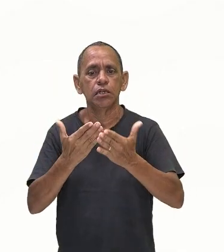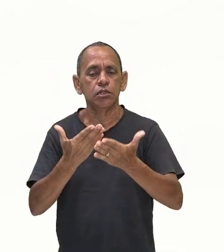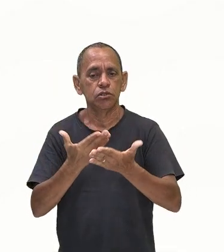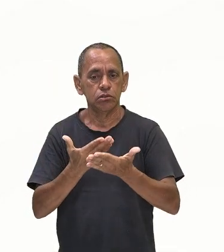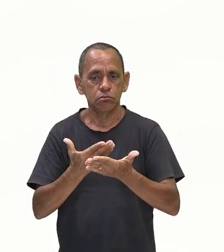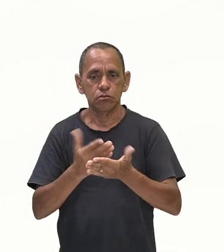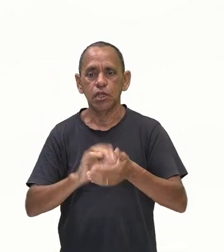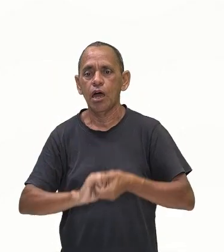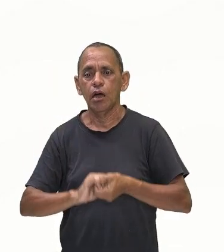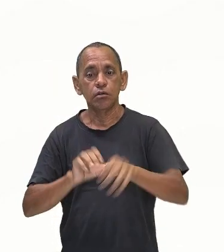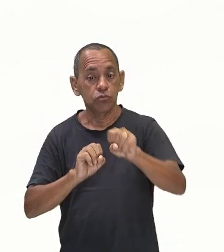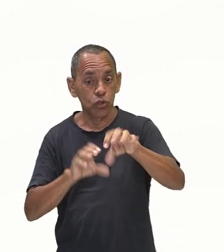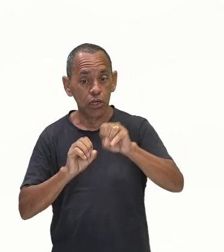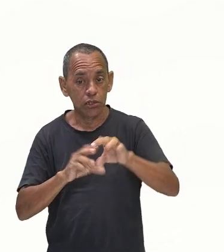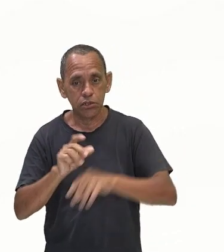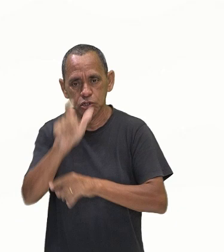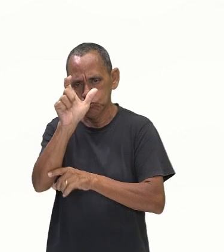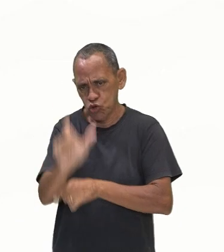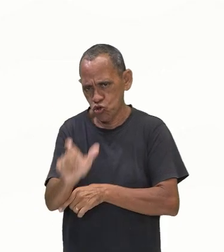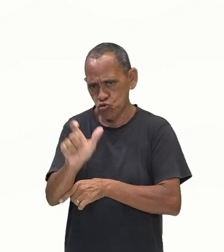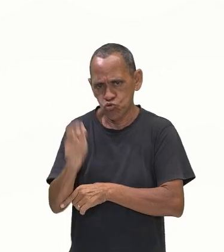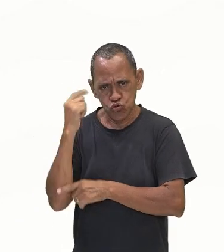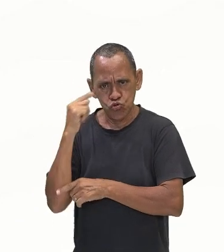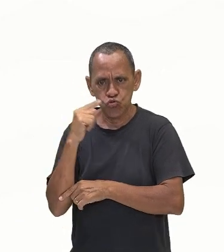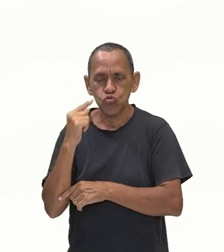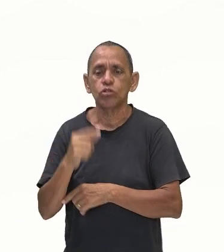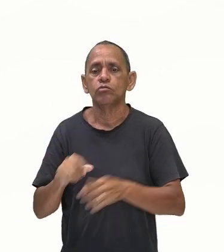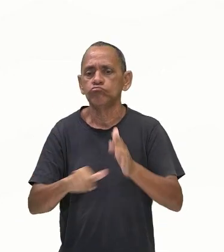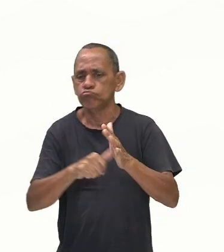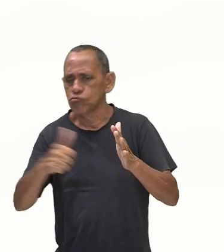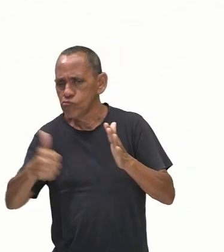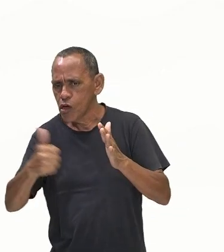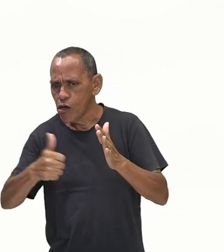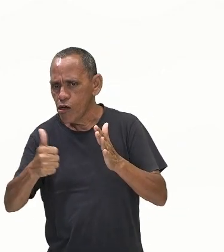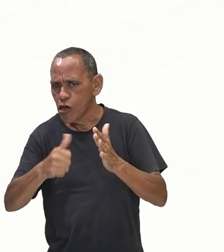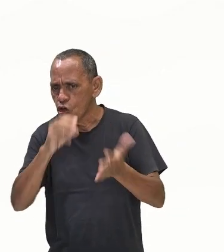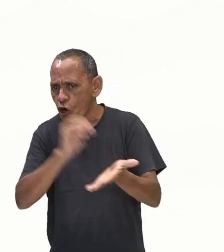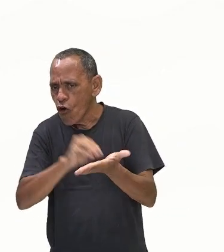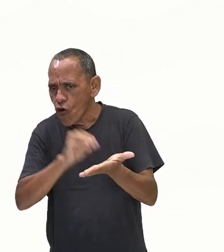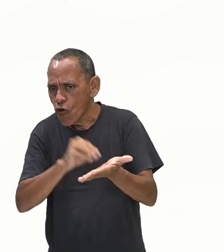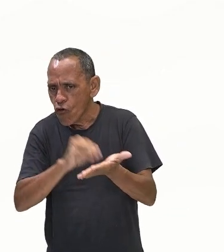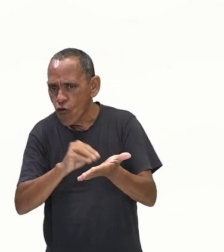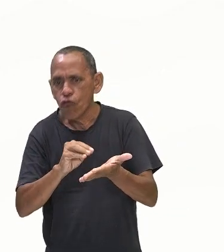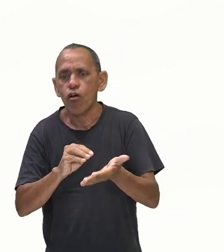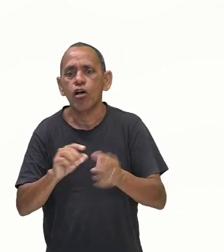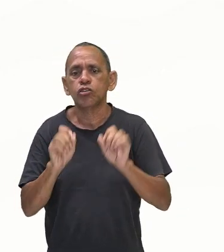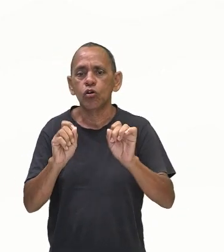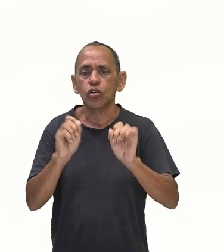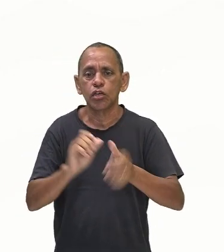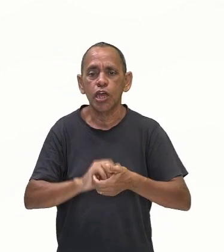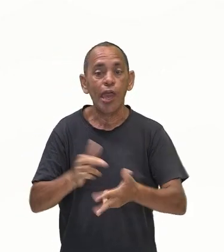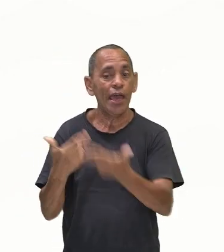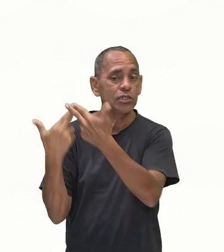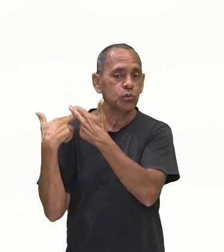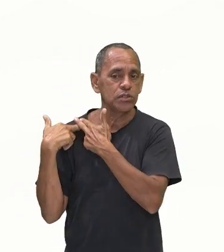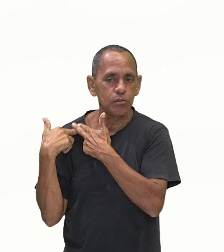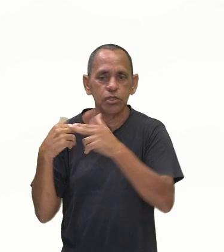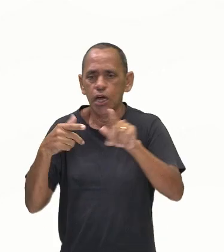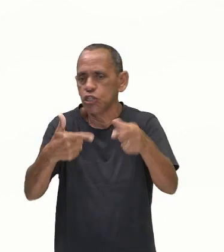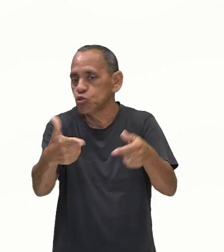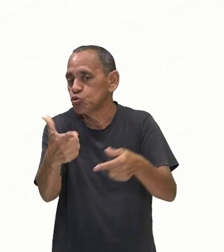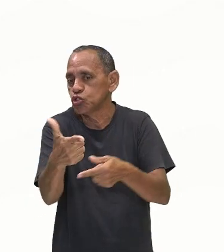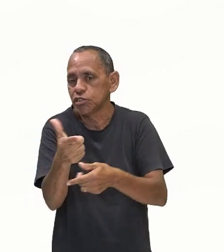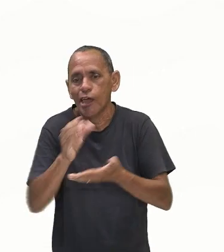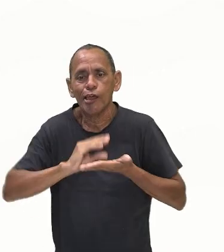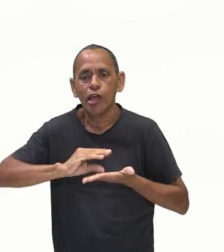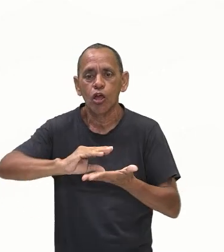surdas, ok? Então, nós temos o primeiro fator aí de descaso, ó, estou detalhando, é o quê? Nós não temos recursos destinados